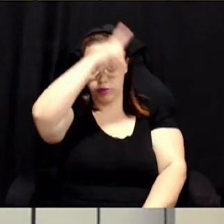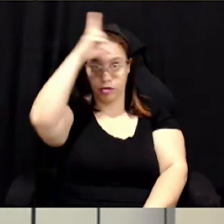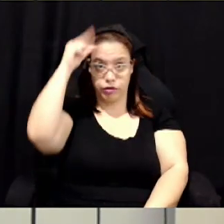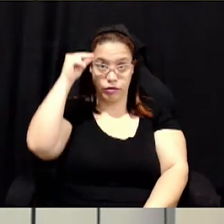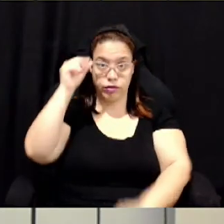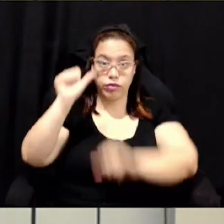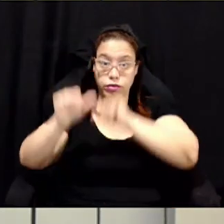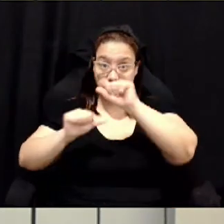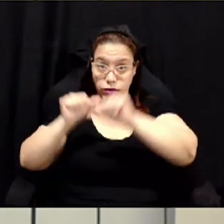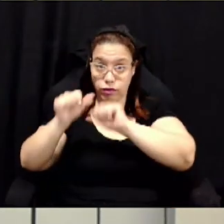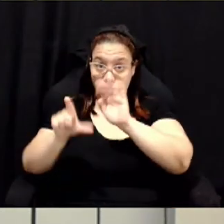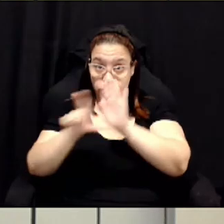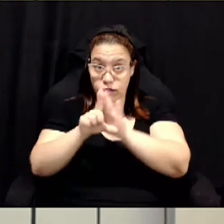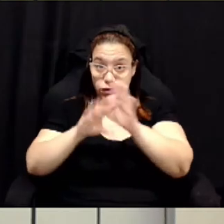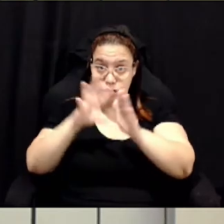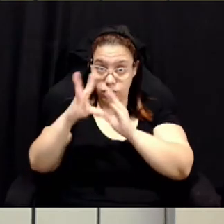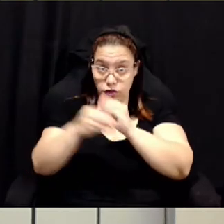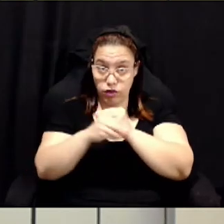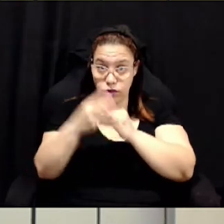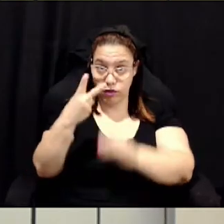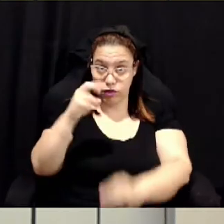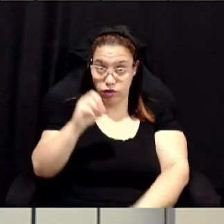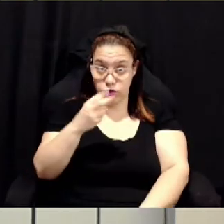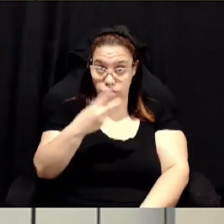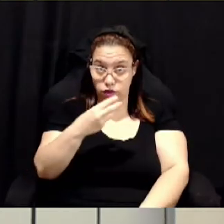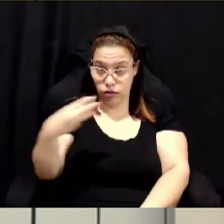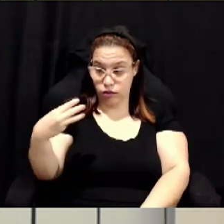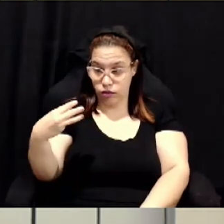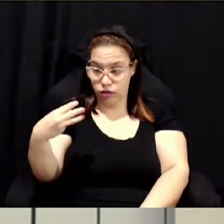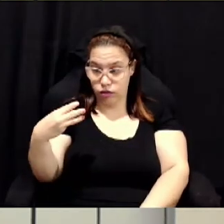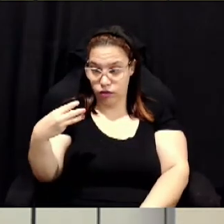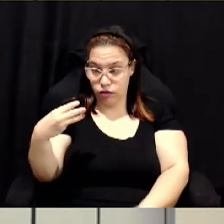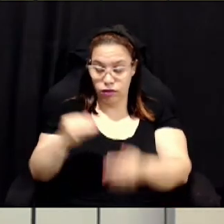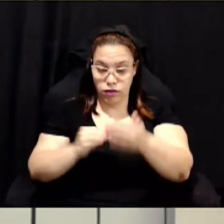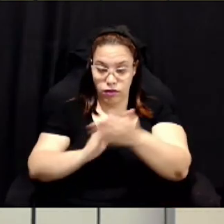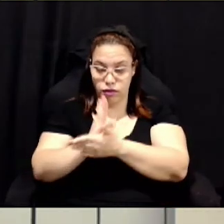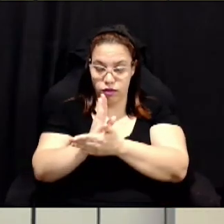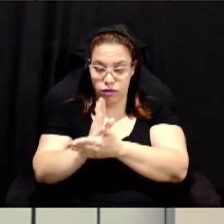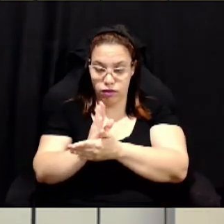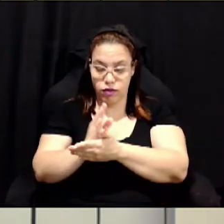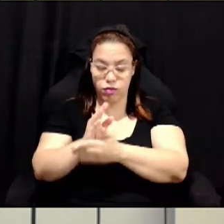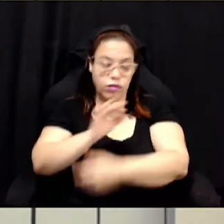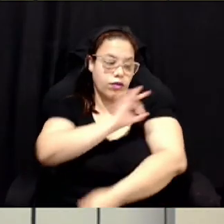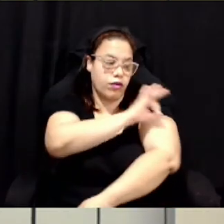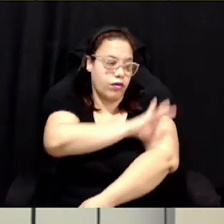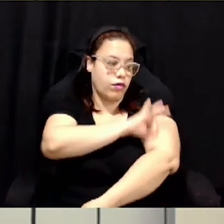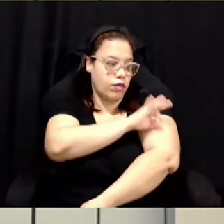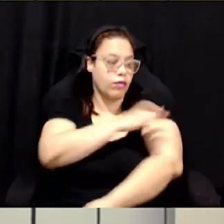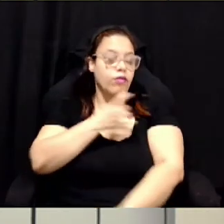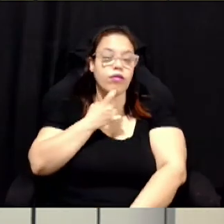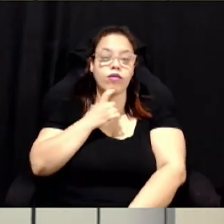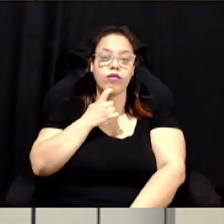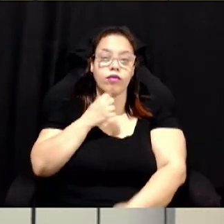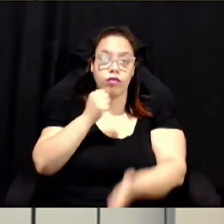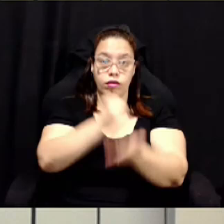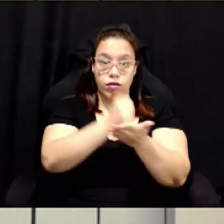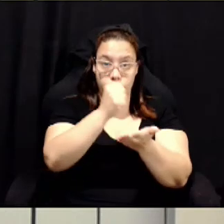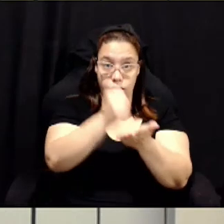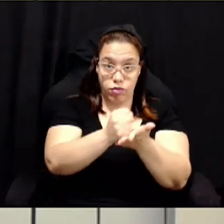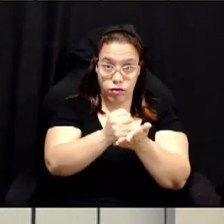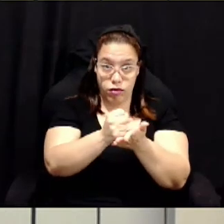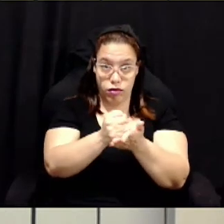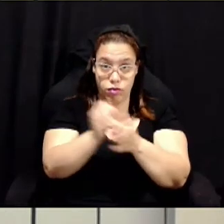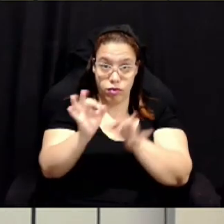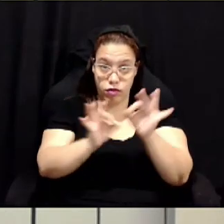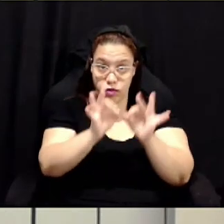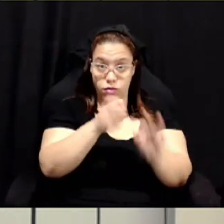lei complementar de 2023 que autoriza a Prefeitura Municipal de Campinas a contratar plano de medicamentos para